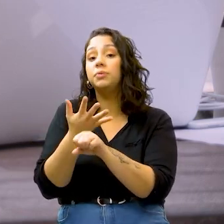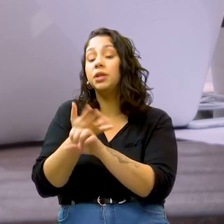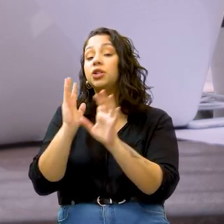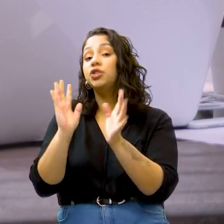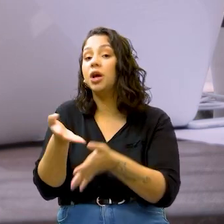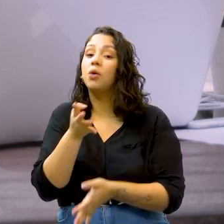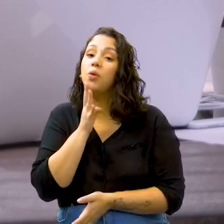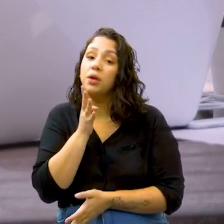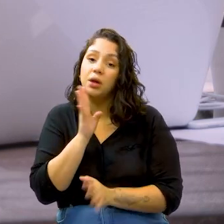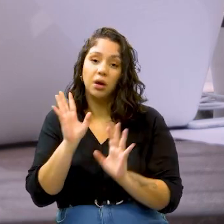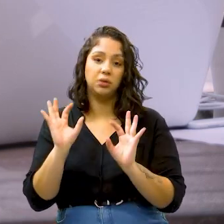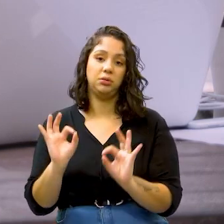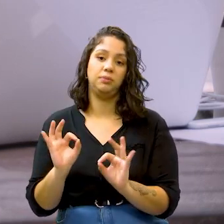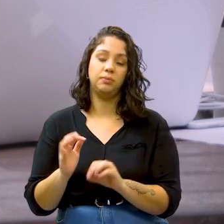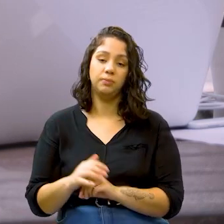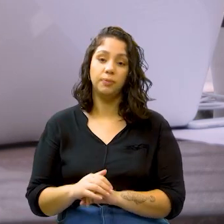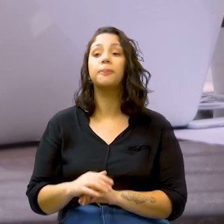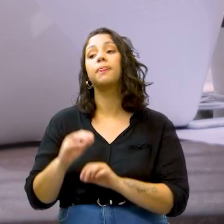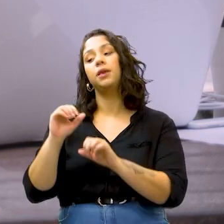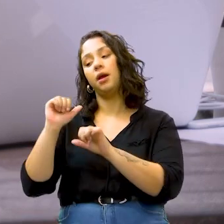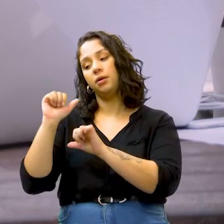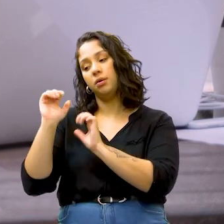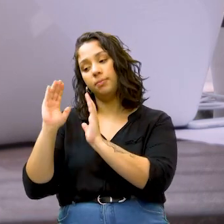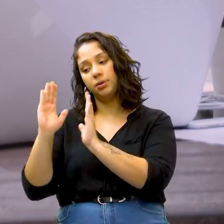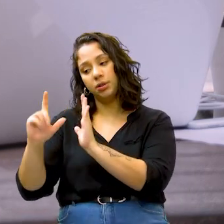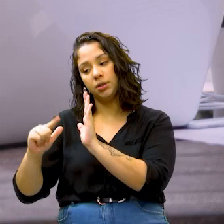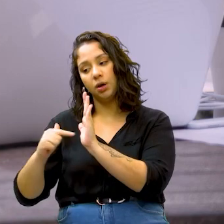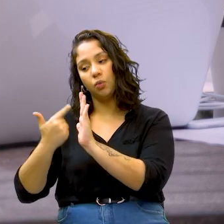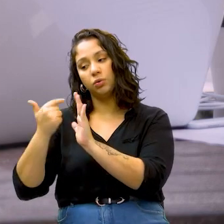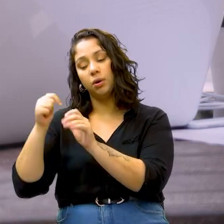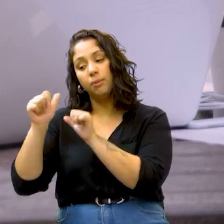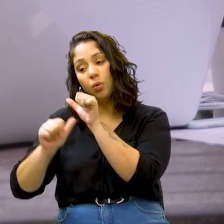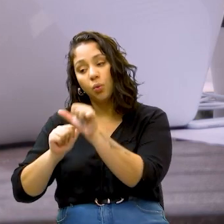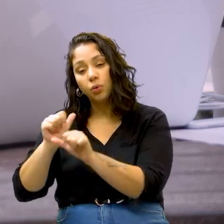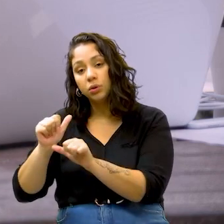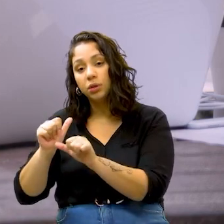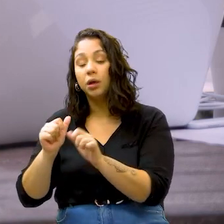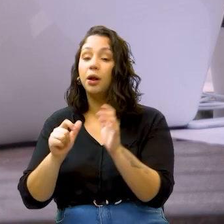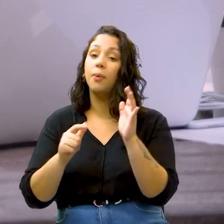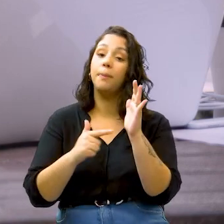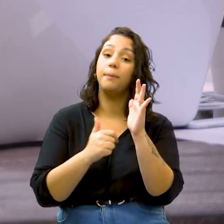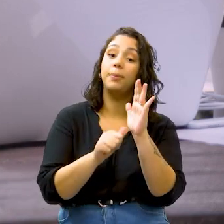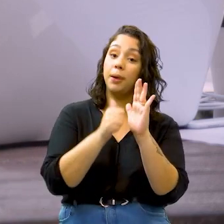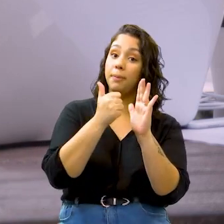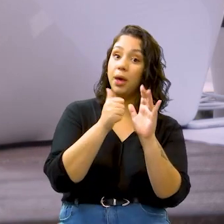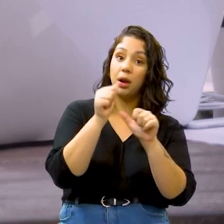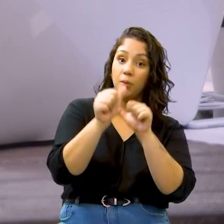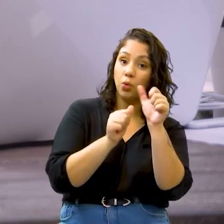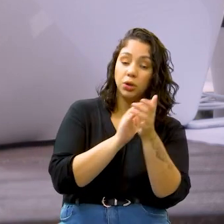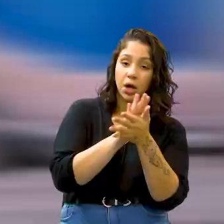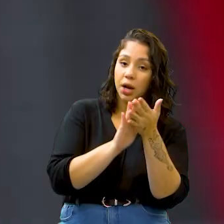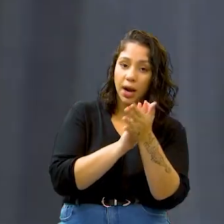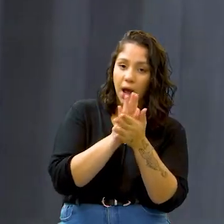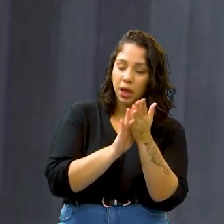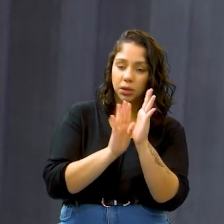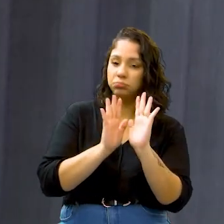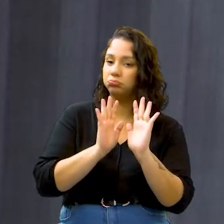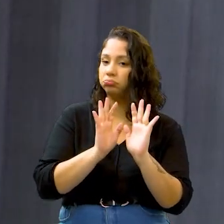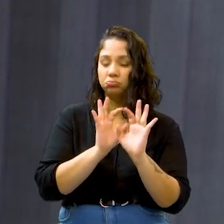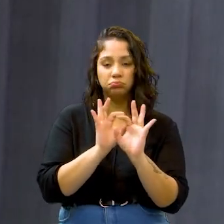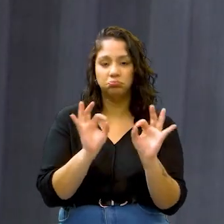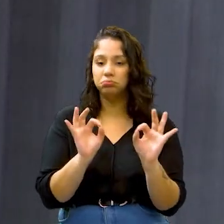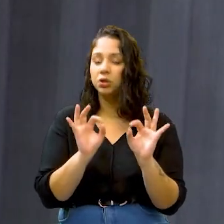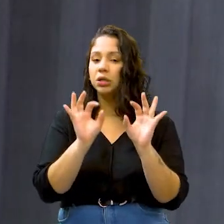que nós já conhecemos E aí vem a mudança na segunda fase primeiro dia de segunda fase não muda nada redação duas